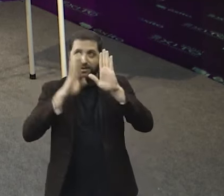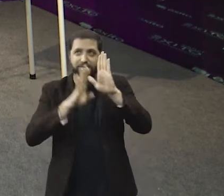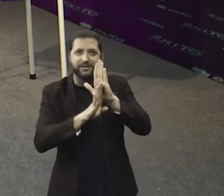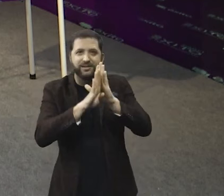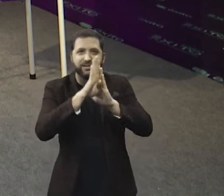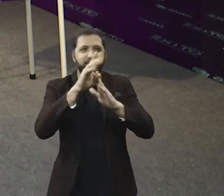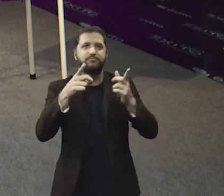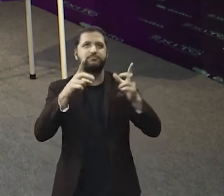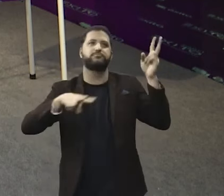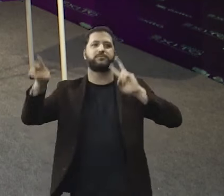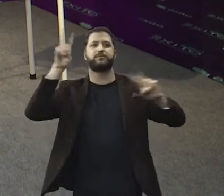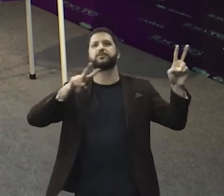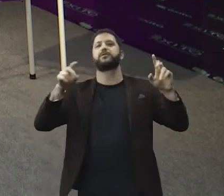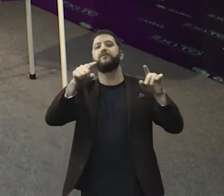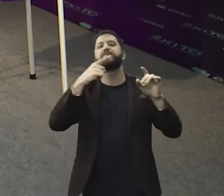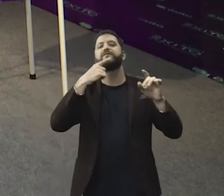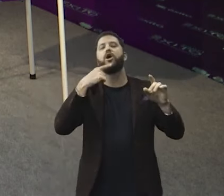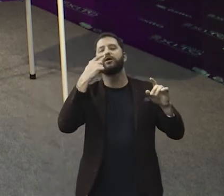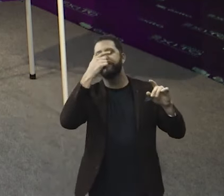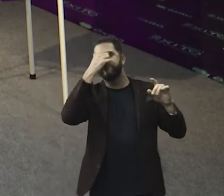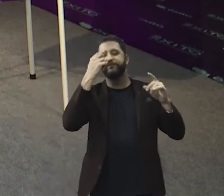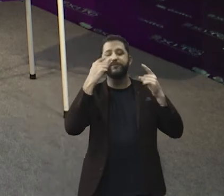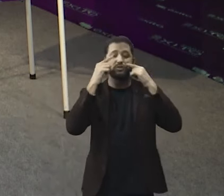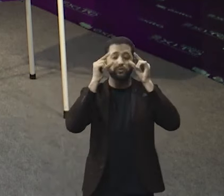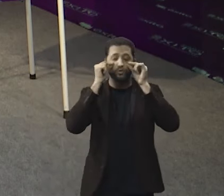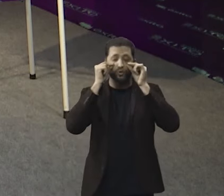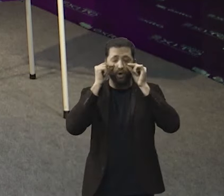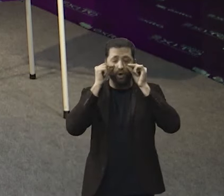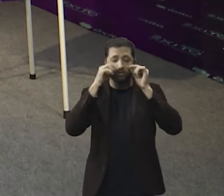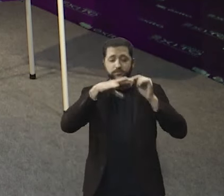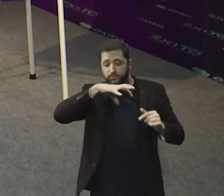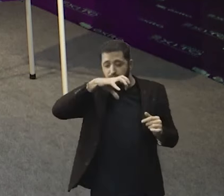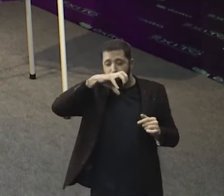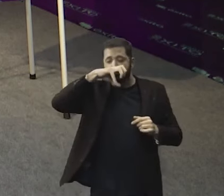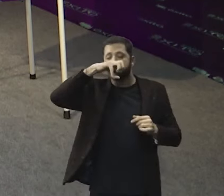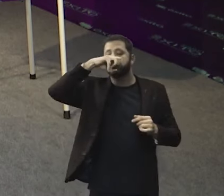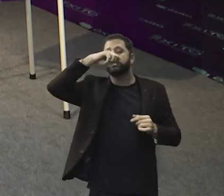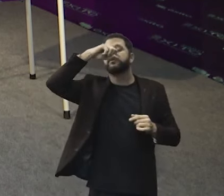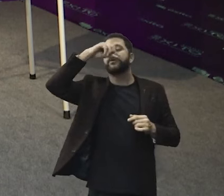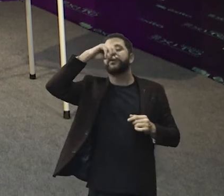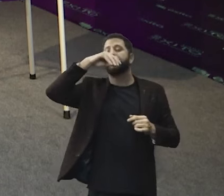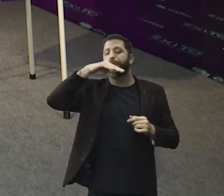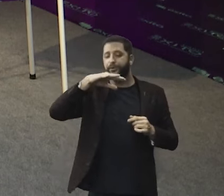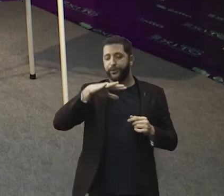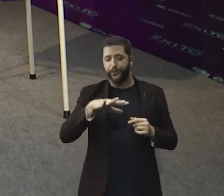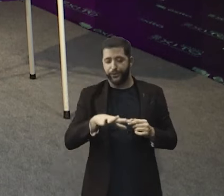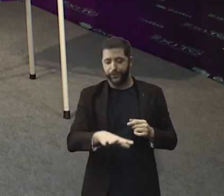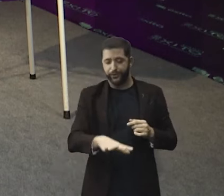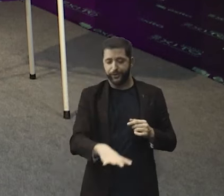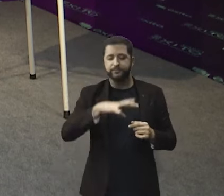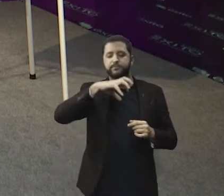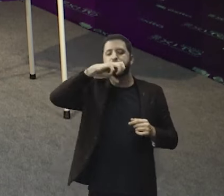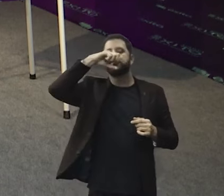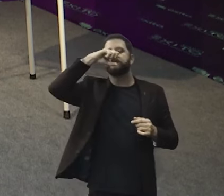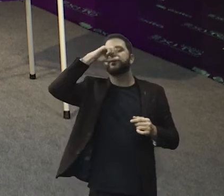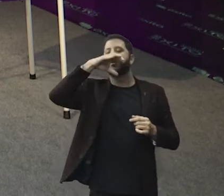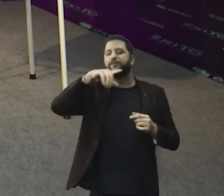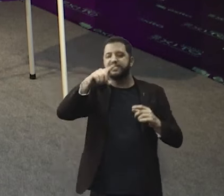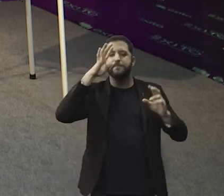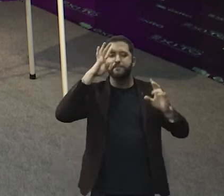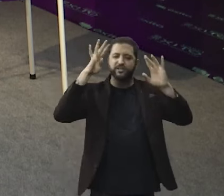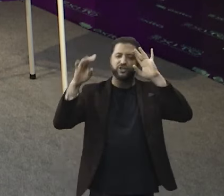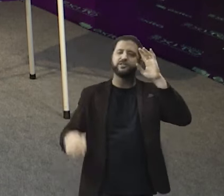fecho os olhos respira profundamente imagina que você tá pirir poró e eu vou levando você